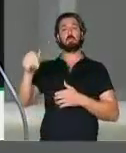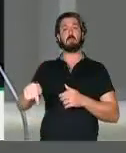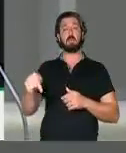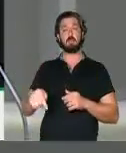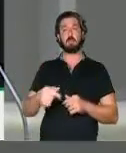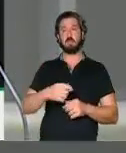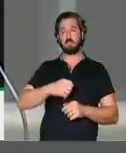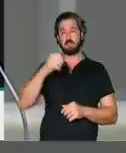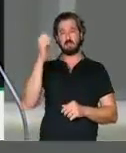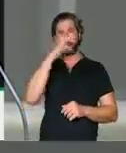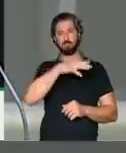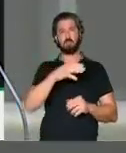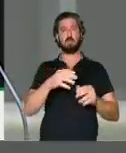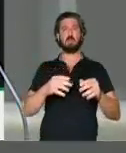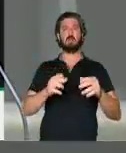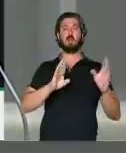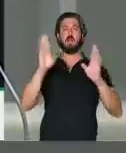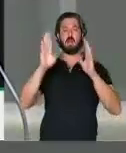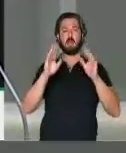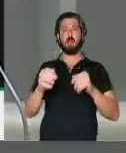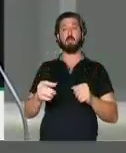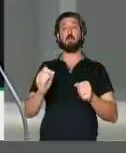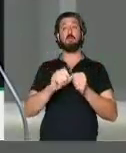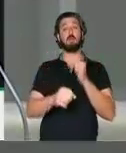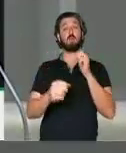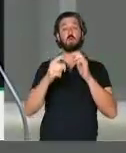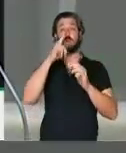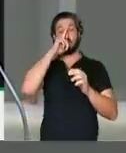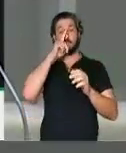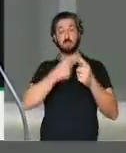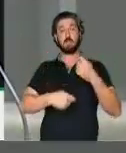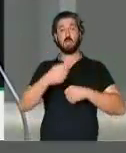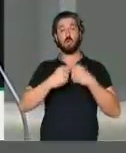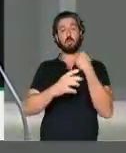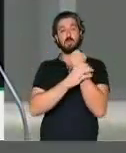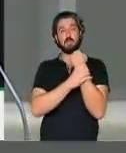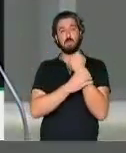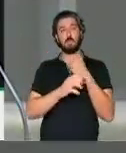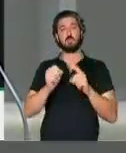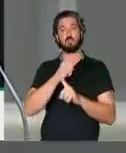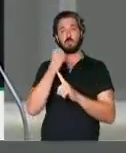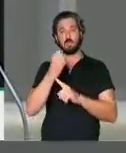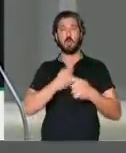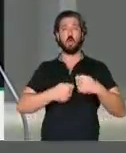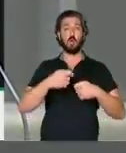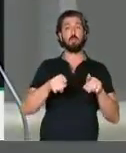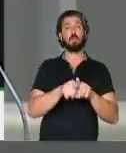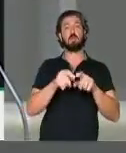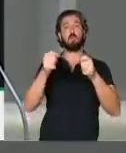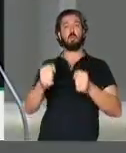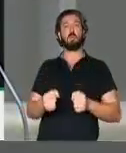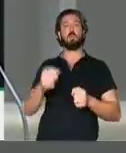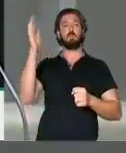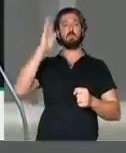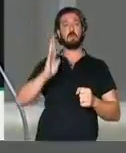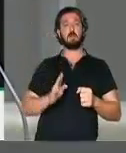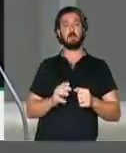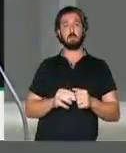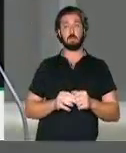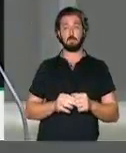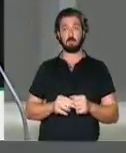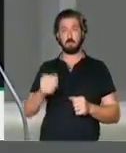neste duro período que põe em risco a segurança econômica e social e a soberania.